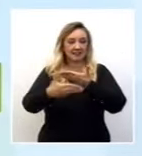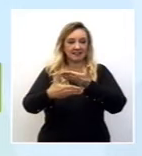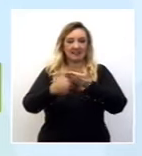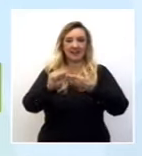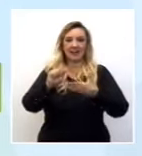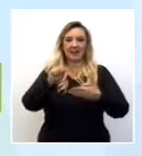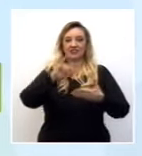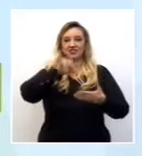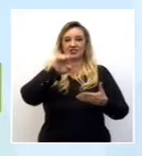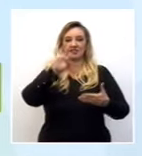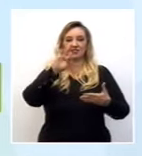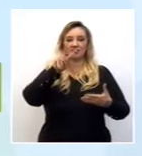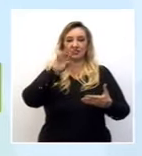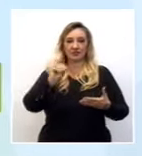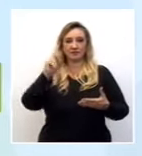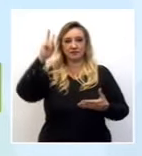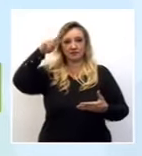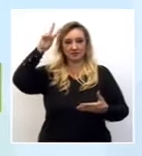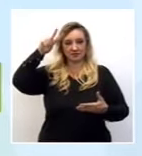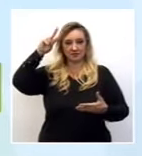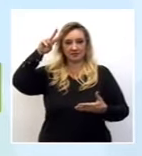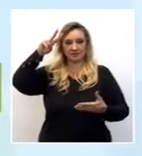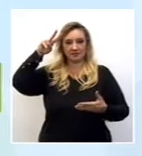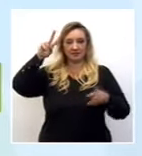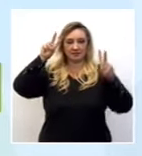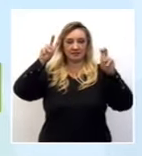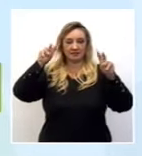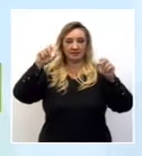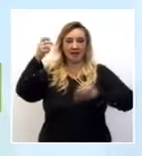chat, relembrar os assuntos abordados no dia,